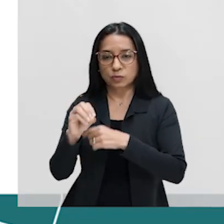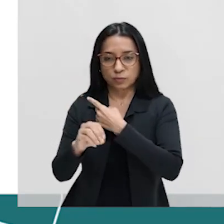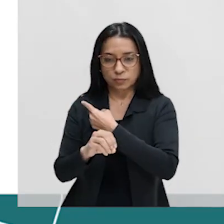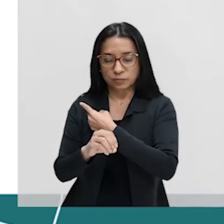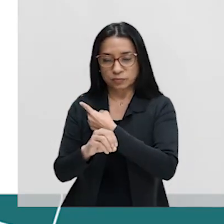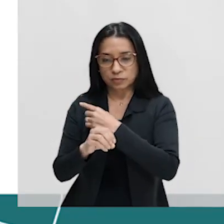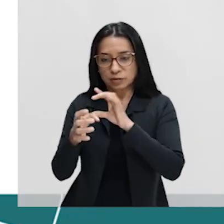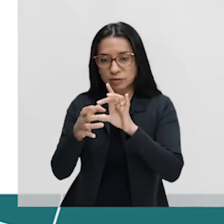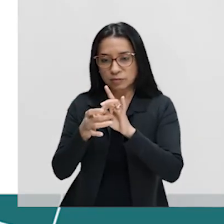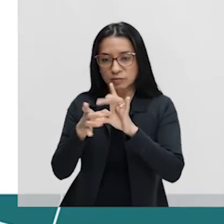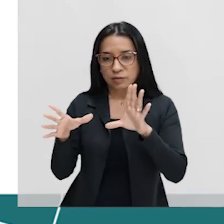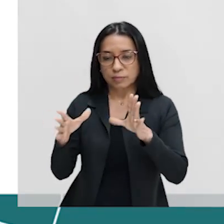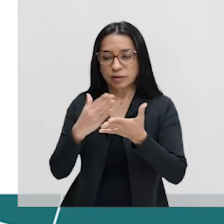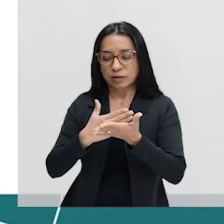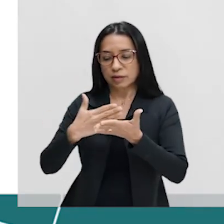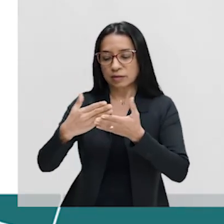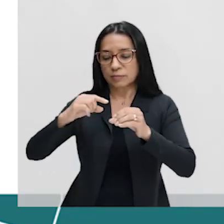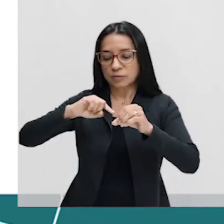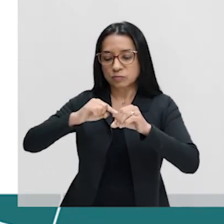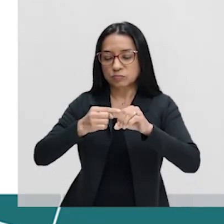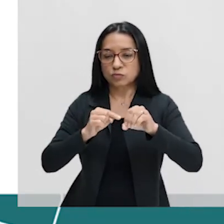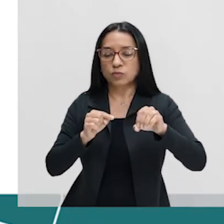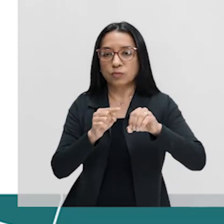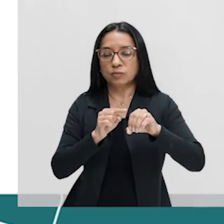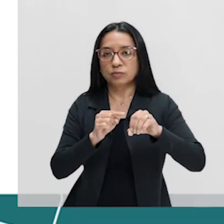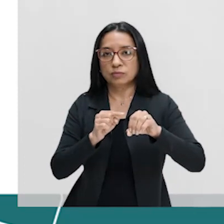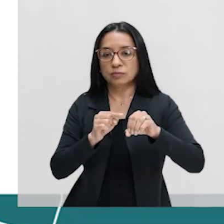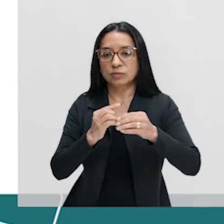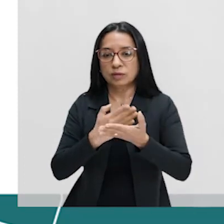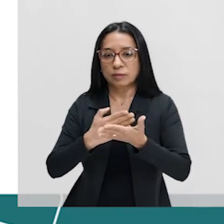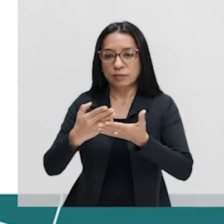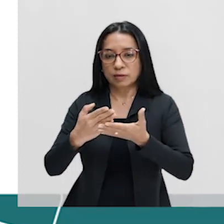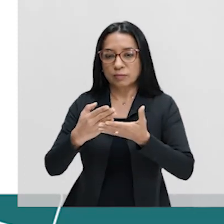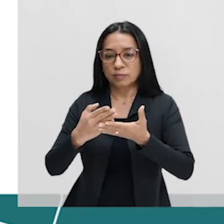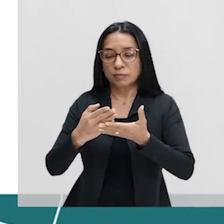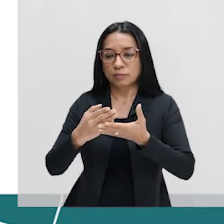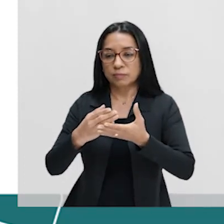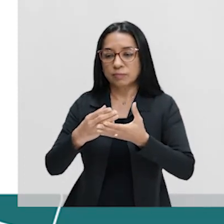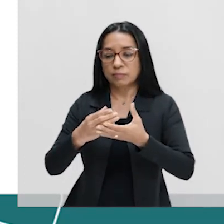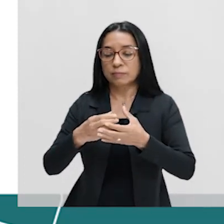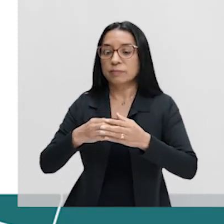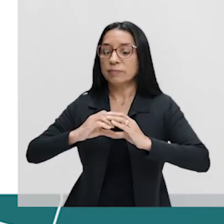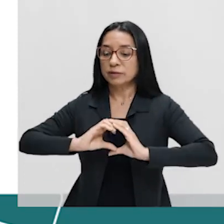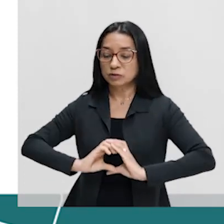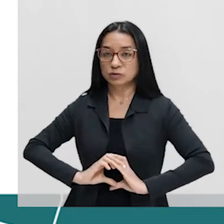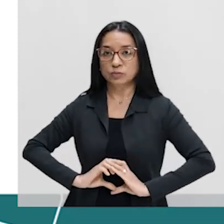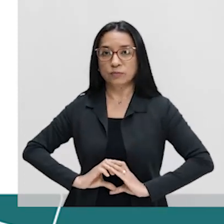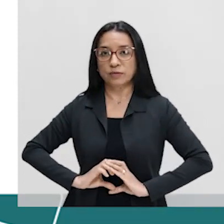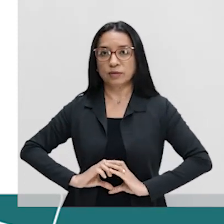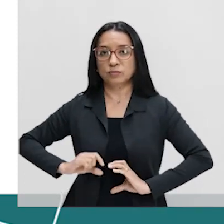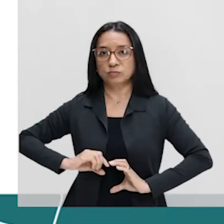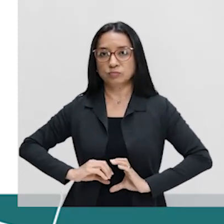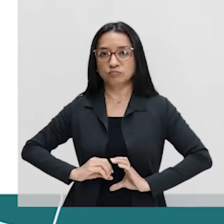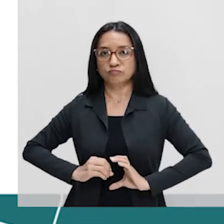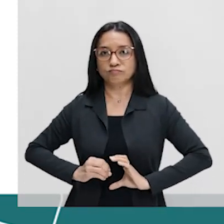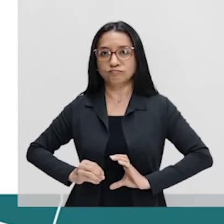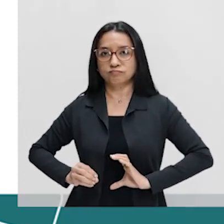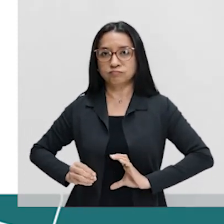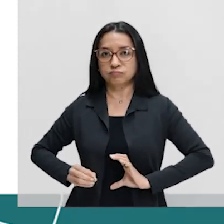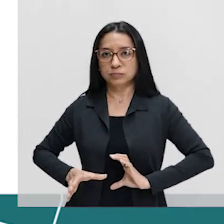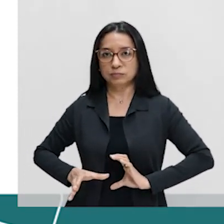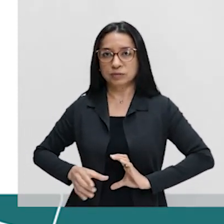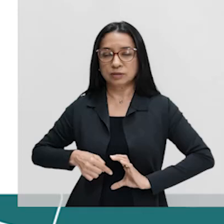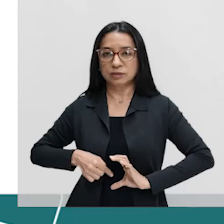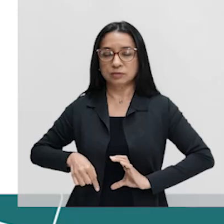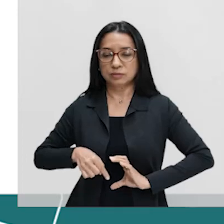são liberados a partir do óvulo, aliás, a partir do ovário, perdão. São liberados a partir do ovário. E lá